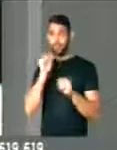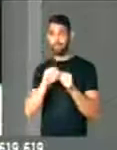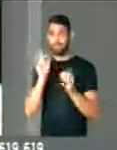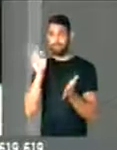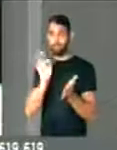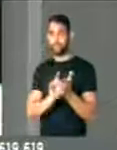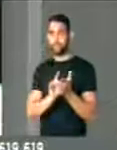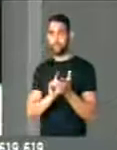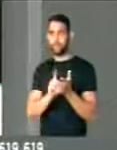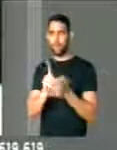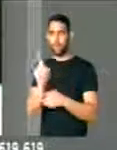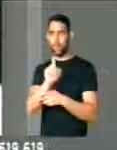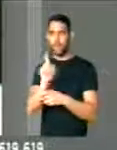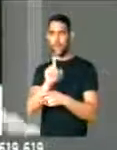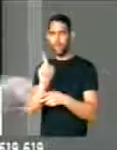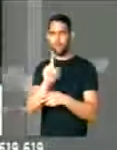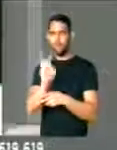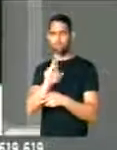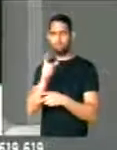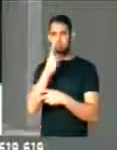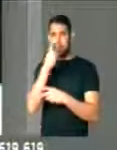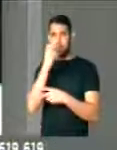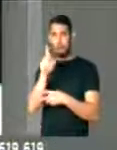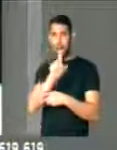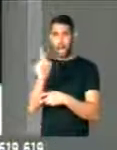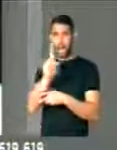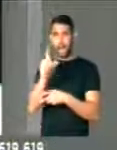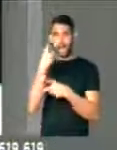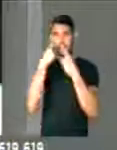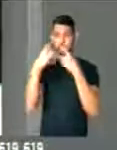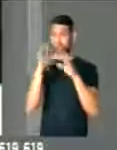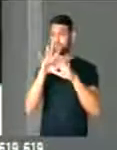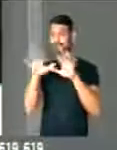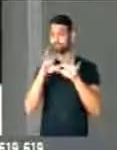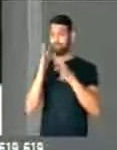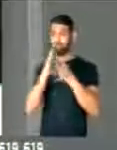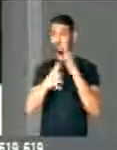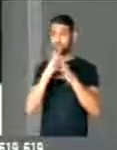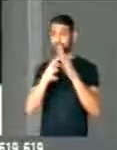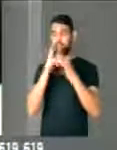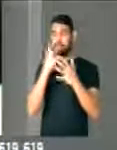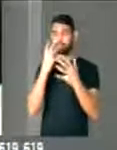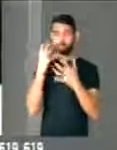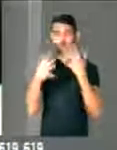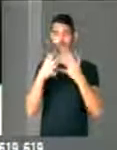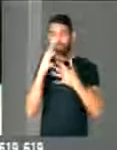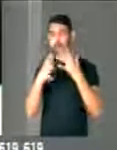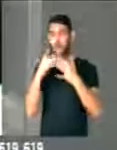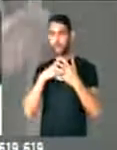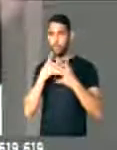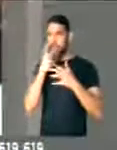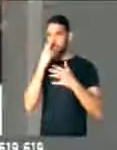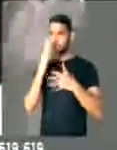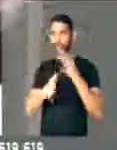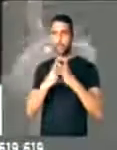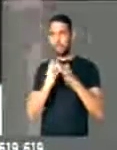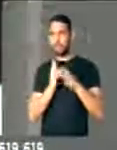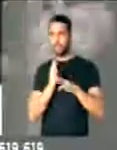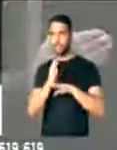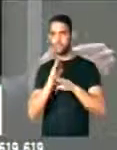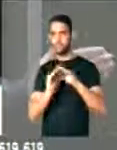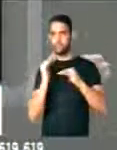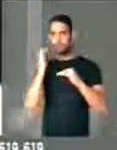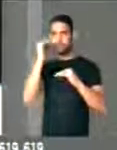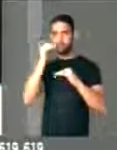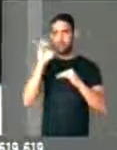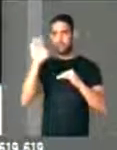fato, o gás lacrimogêneo por toda aquela região, impediu também a passagem pela parte